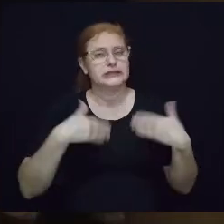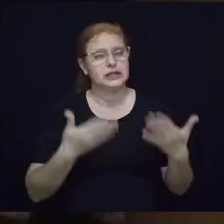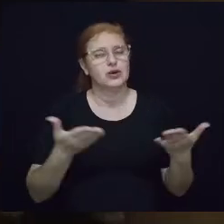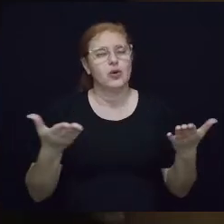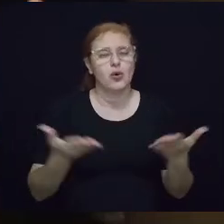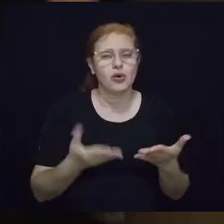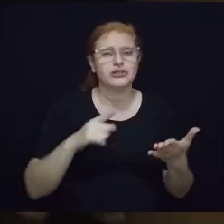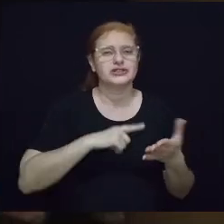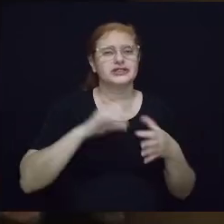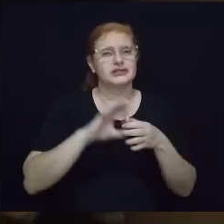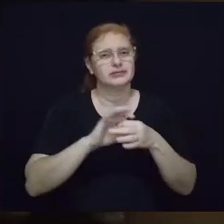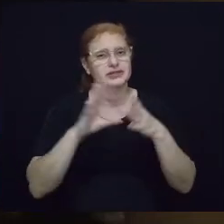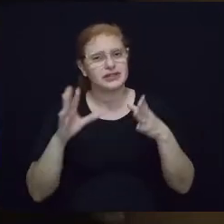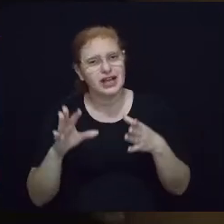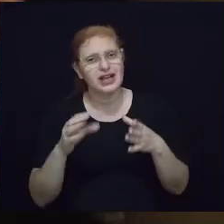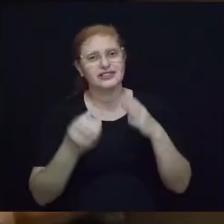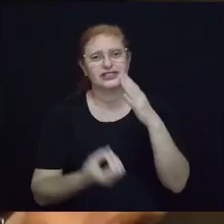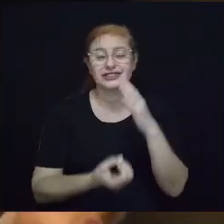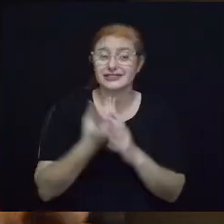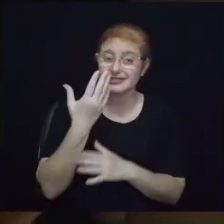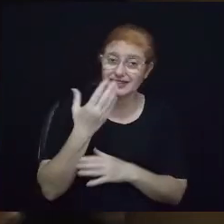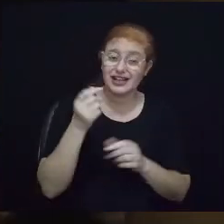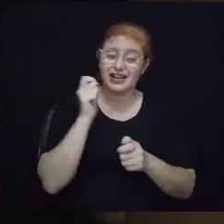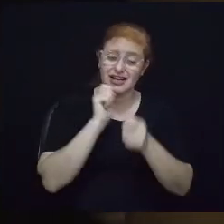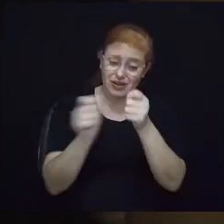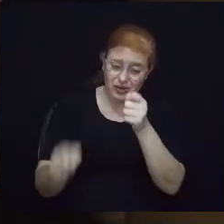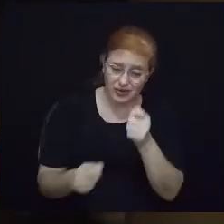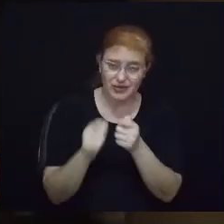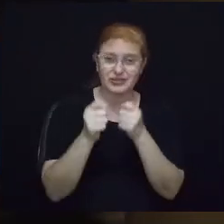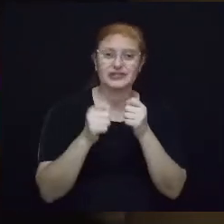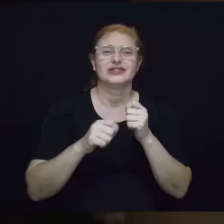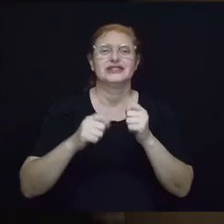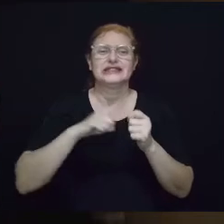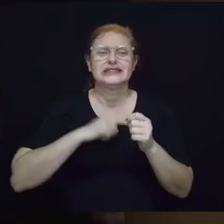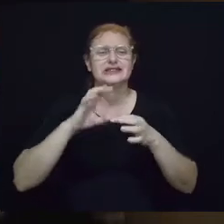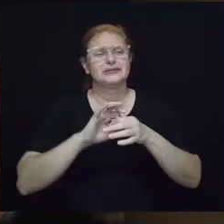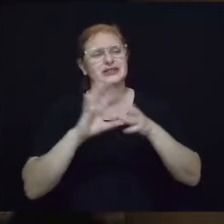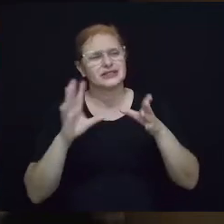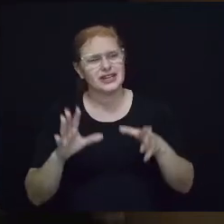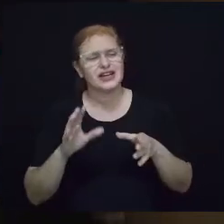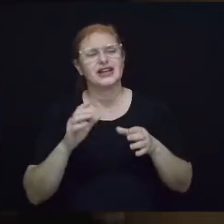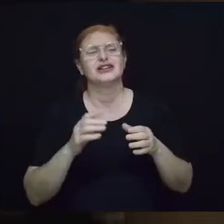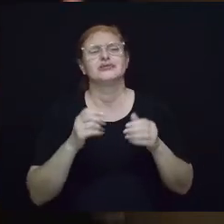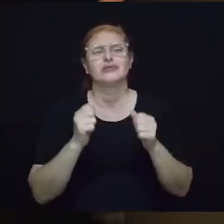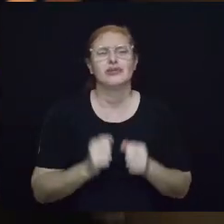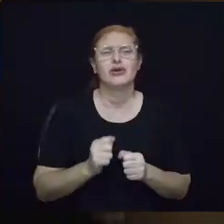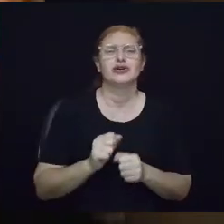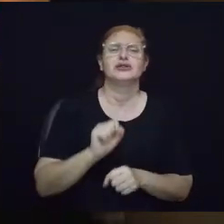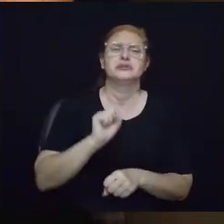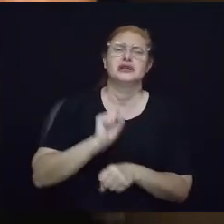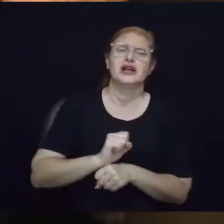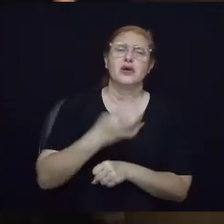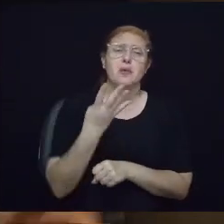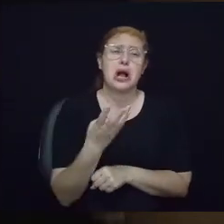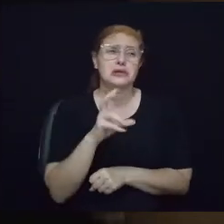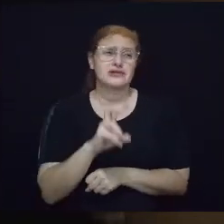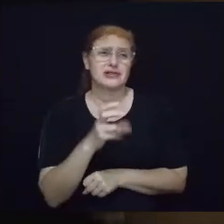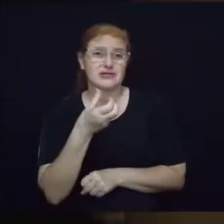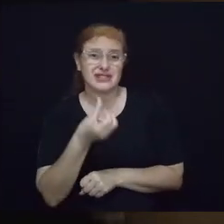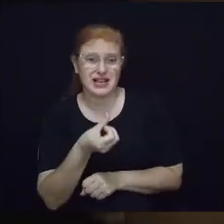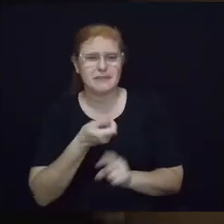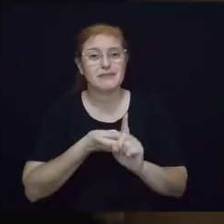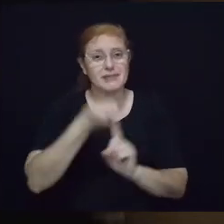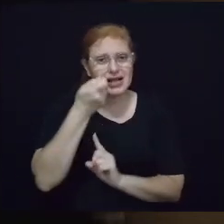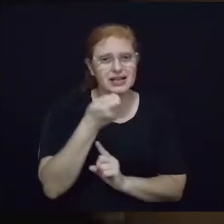da criação de escultura em madeira, do processo de execução, e eu ter essa liberdade de poder ficar, às vezes, 4, 5, 6 meses numa